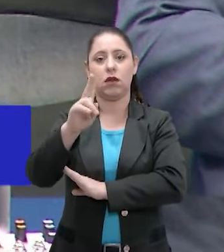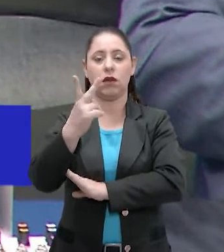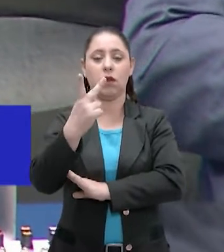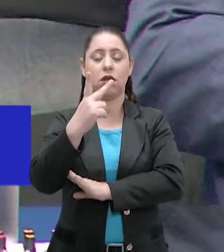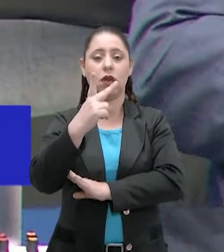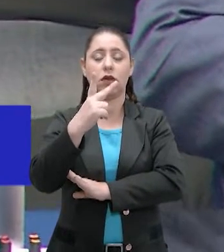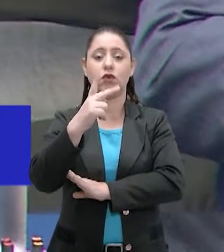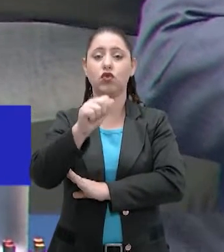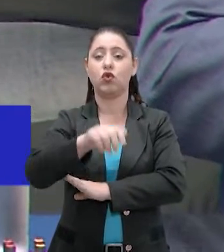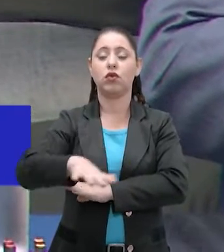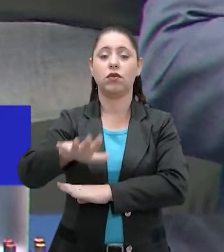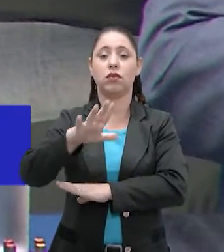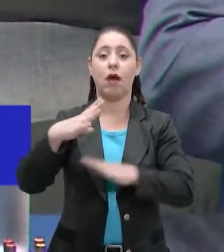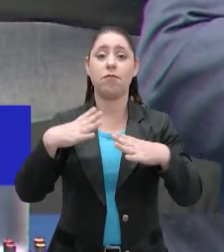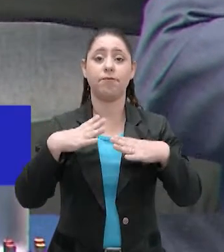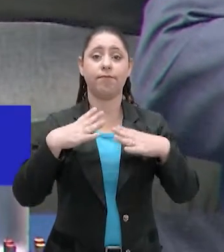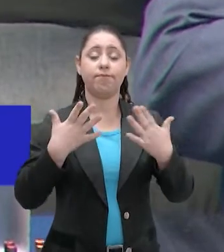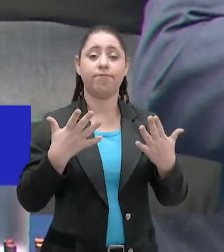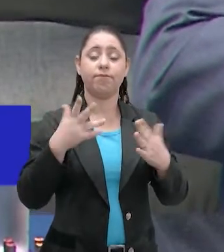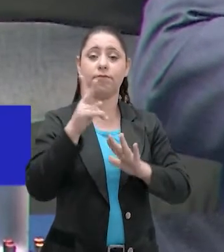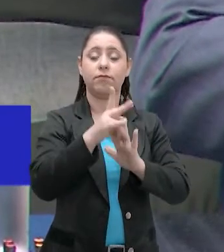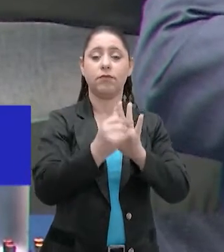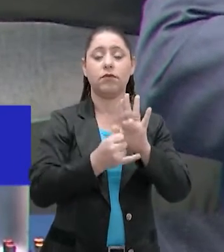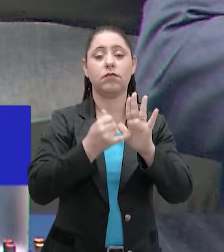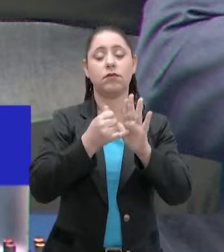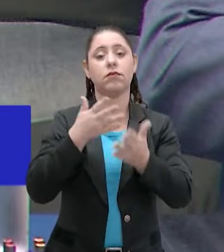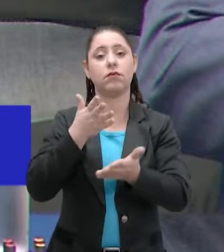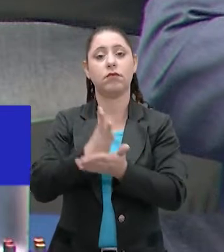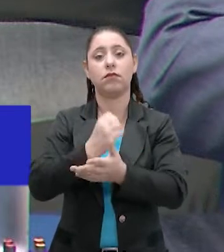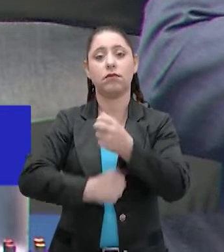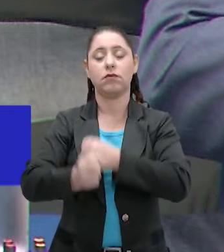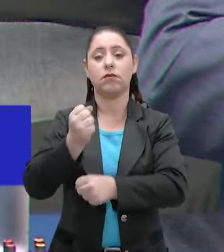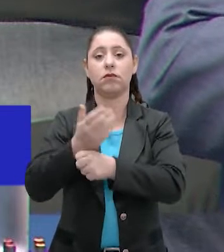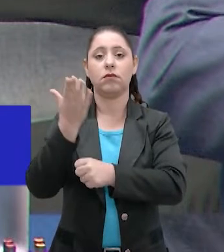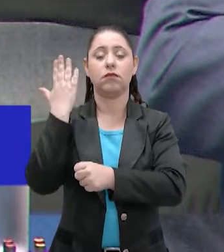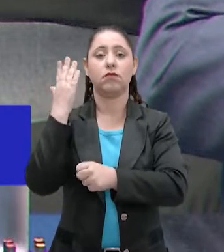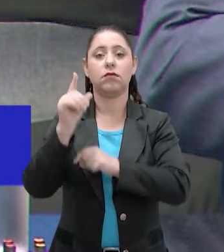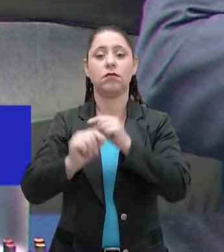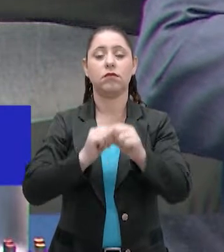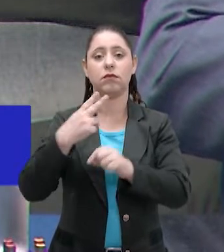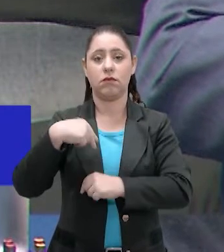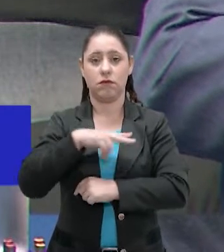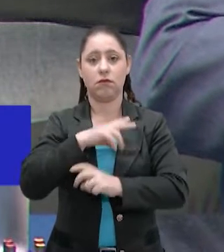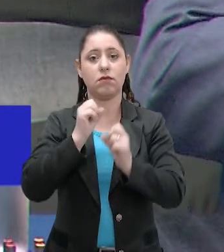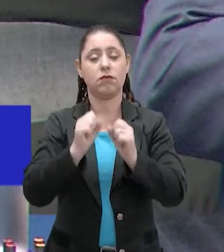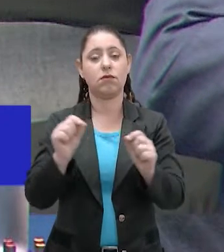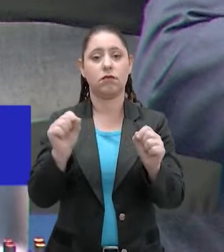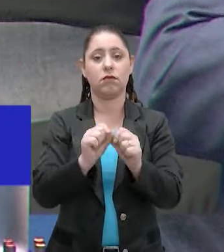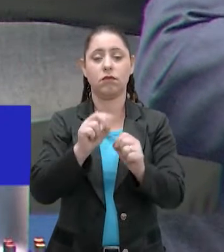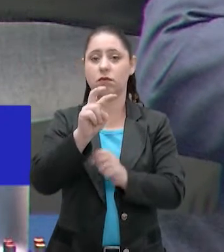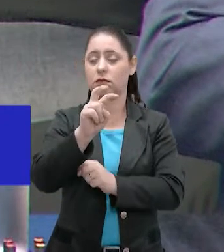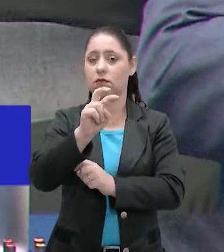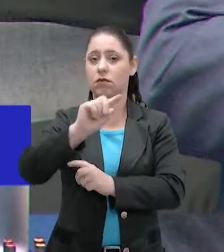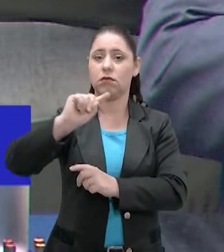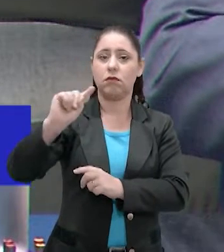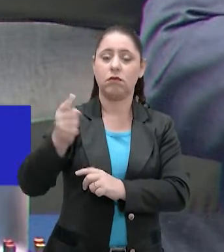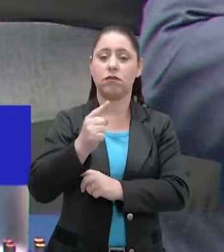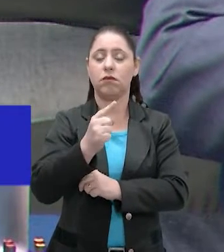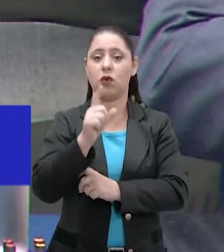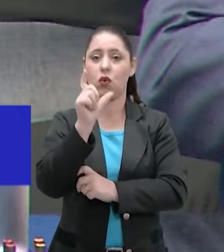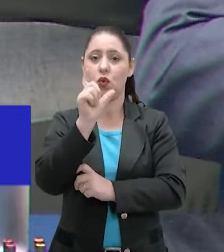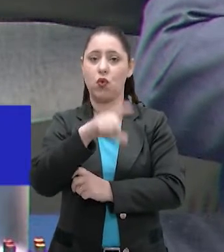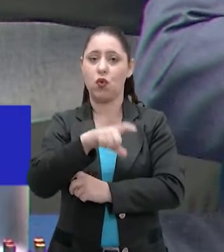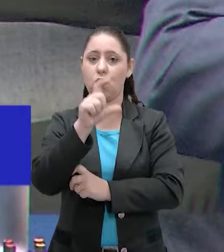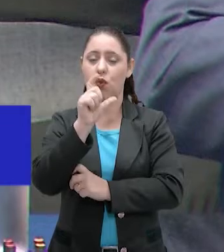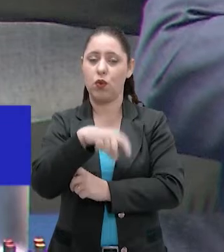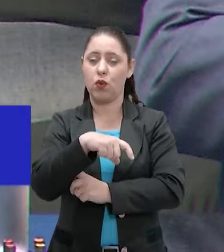Social. E é comemorar, foi um projeto que aprovamos o ano passado para que a gente pudesse fazer 5 mil carteiras